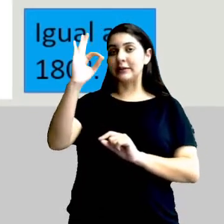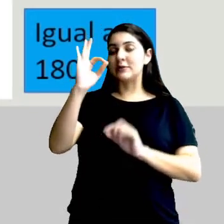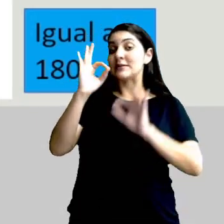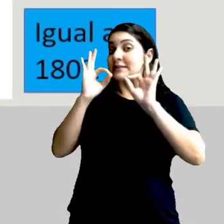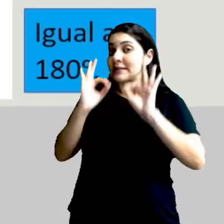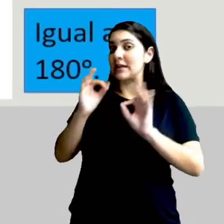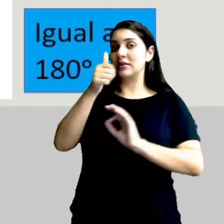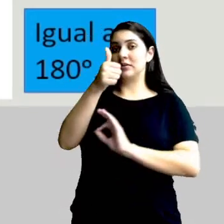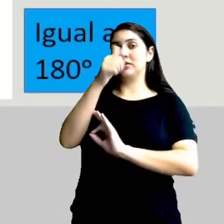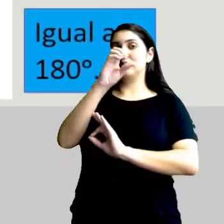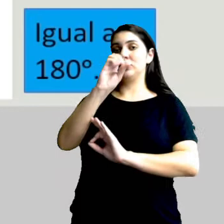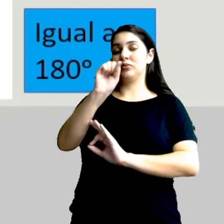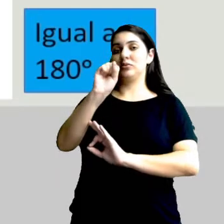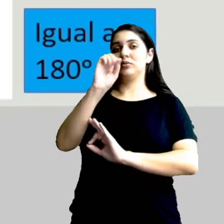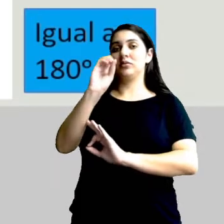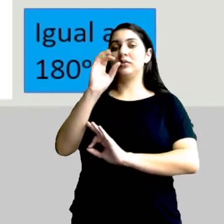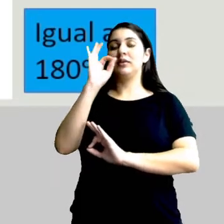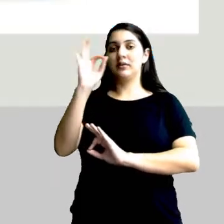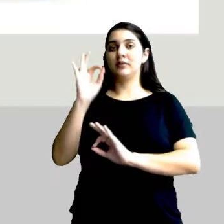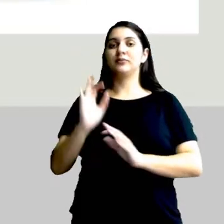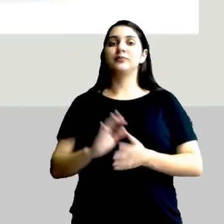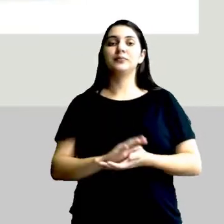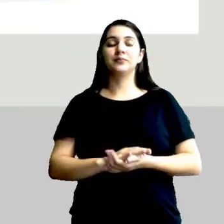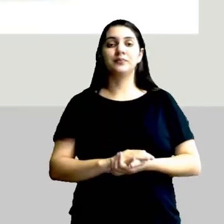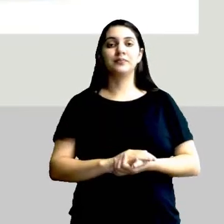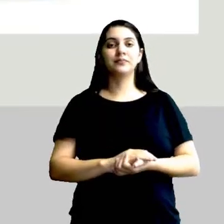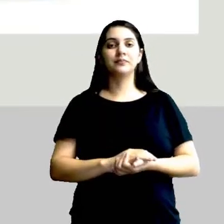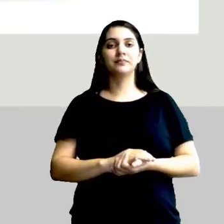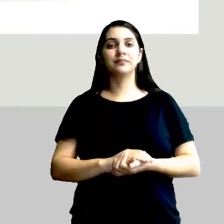exatamente 180 graus.